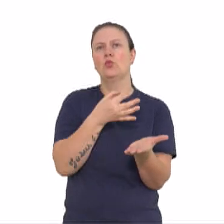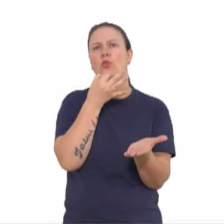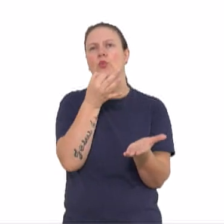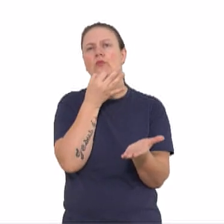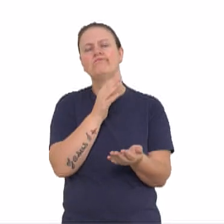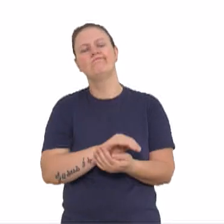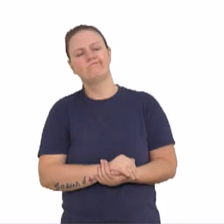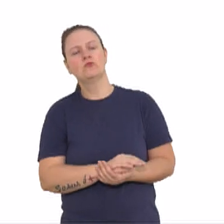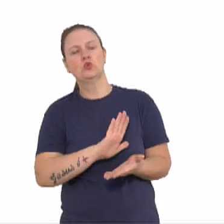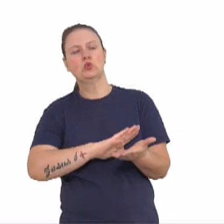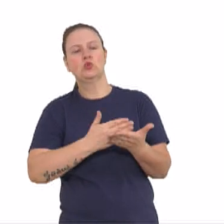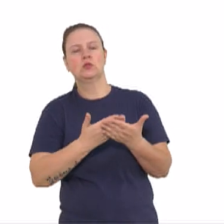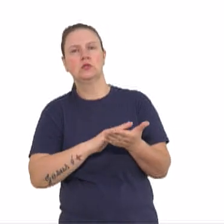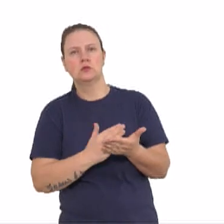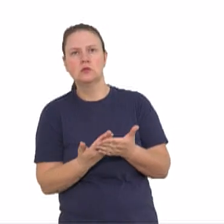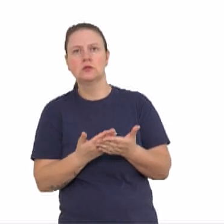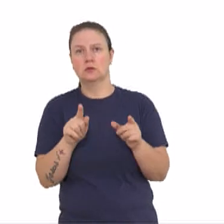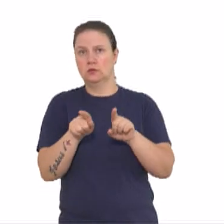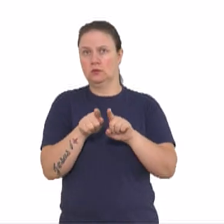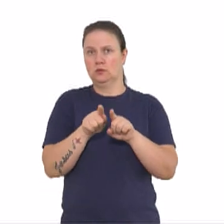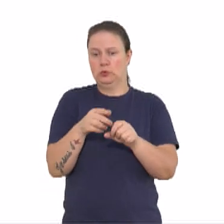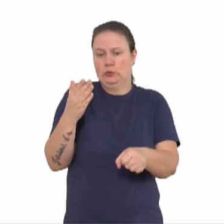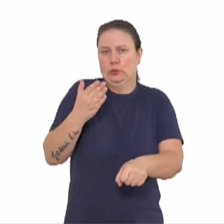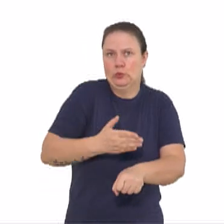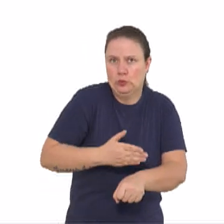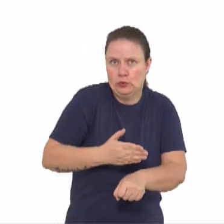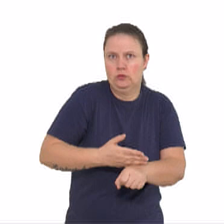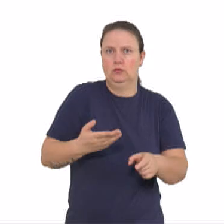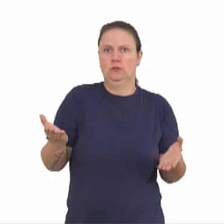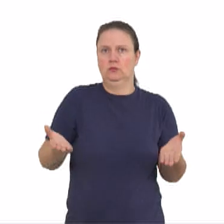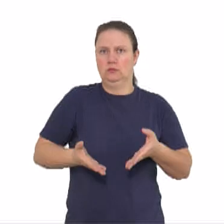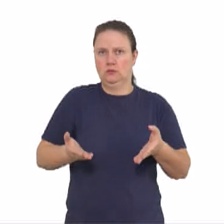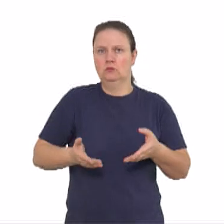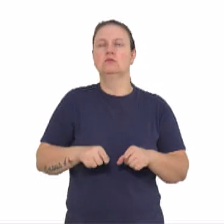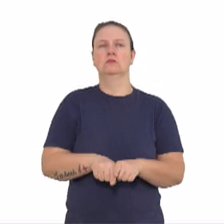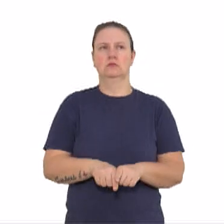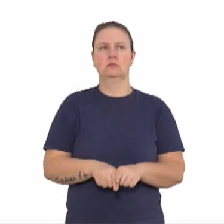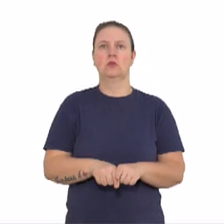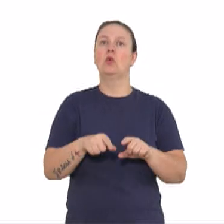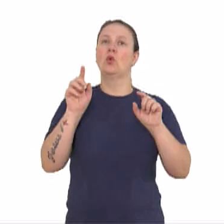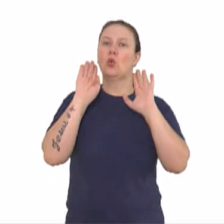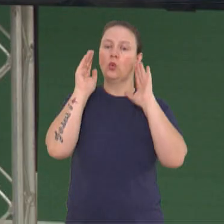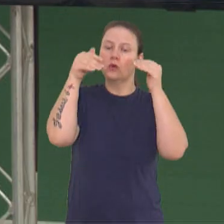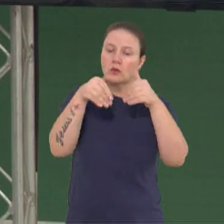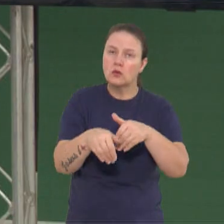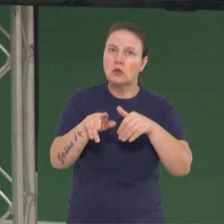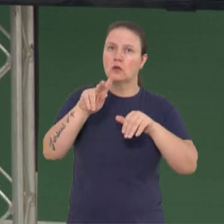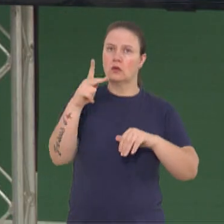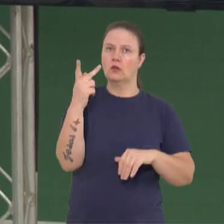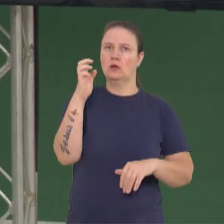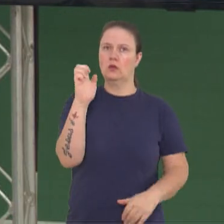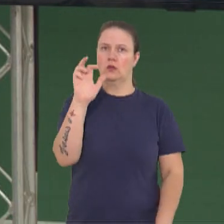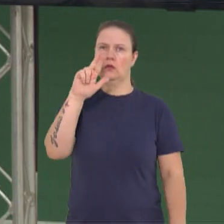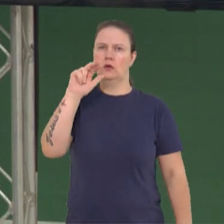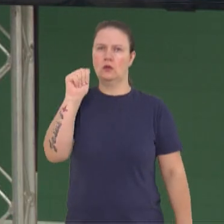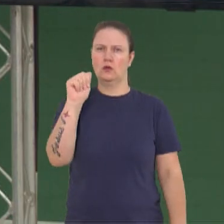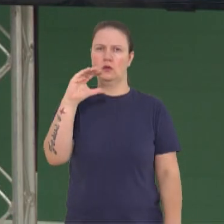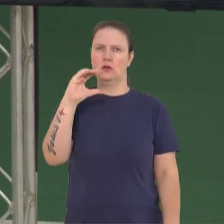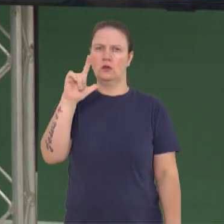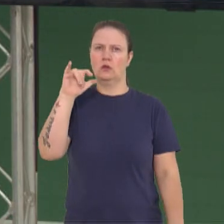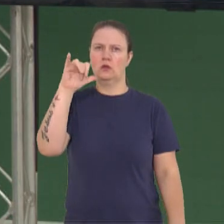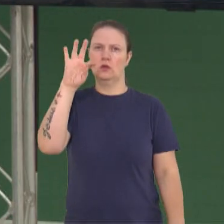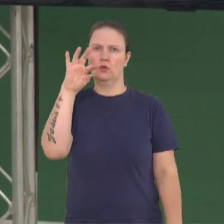colocar a interpretação de filósofos modernos e contemporâneos. No caso específico de Heráclito, a opção foi para